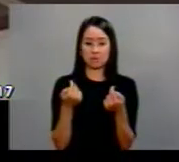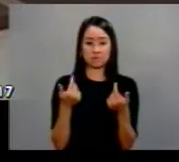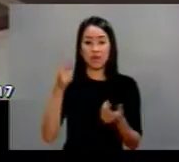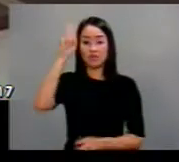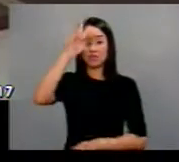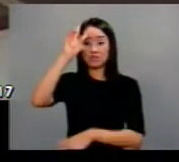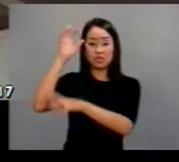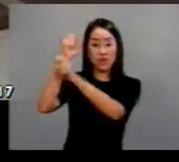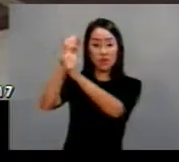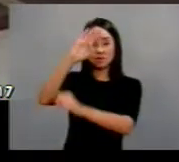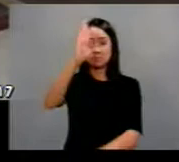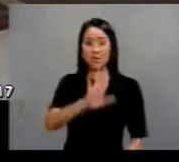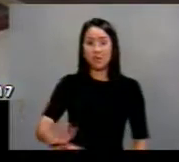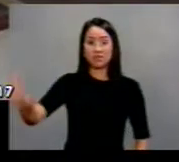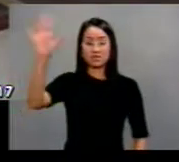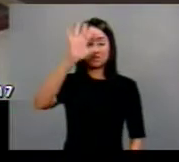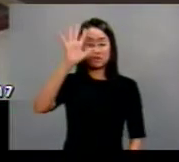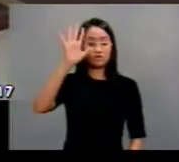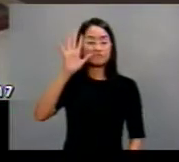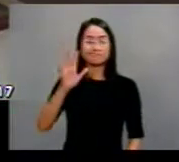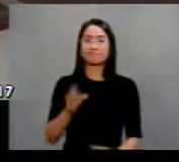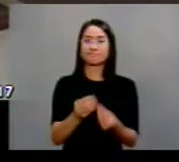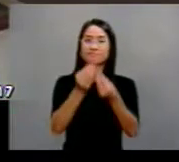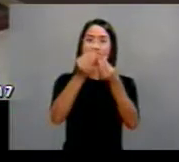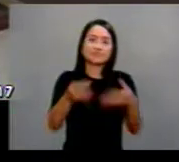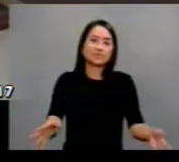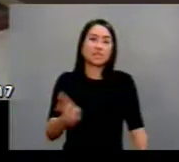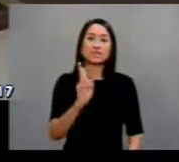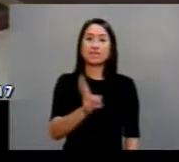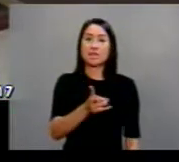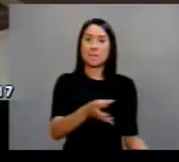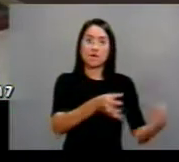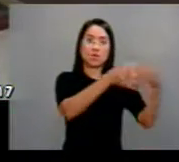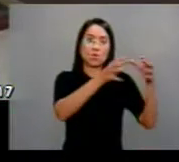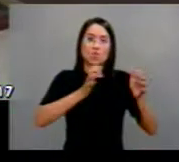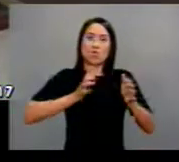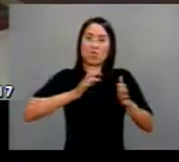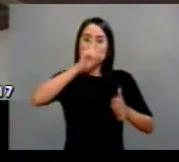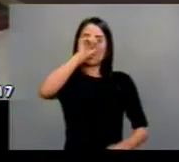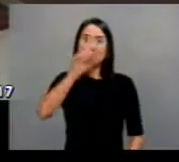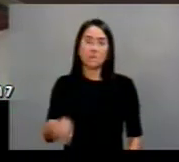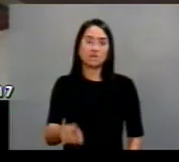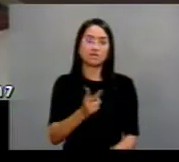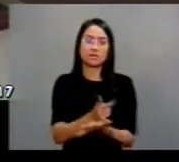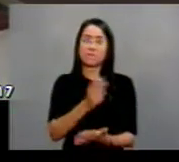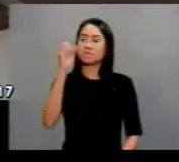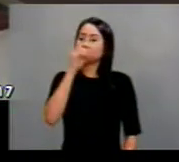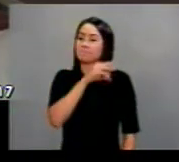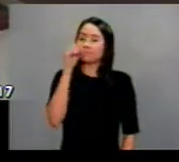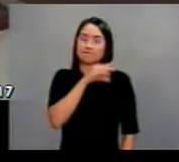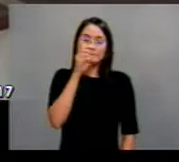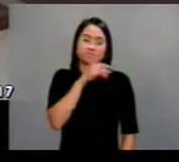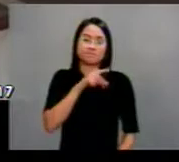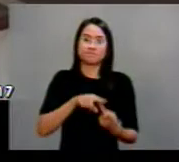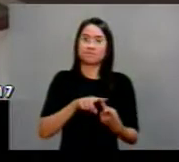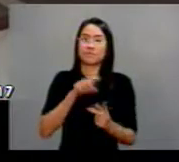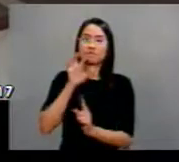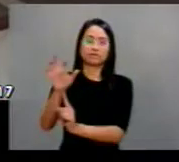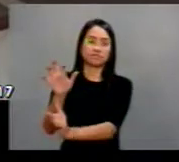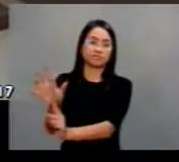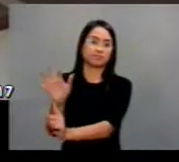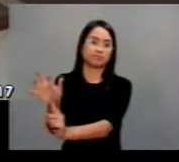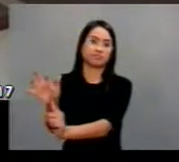do Brasil. As elites políticas no Brasil sempre se utilizaram da violência, da manipulação,